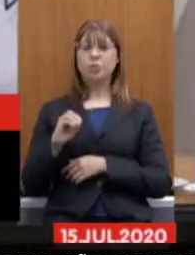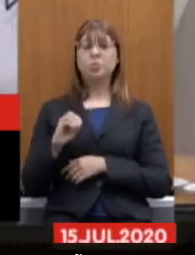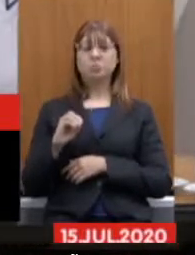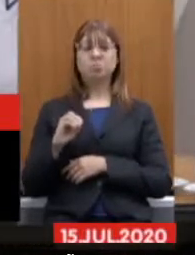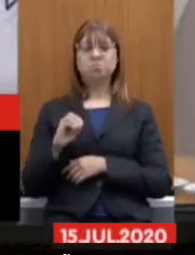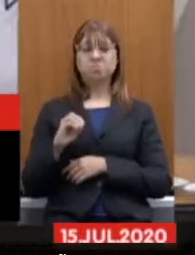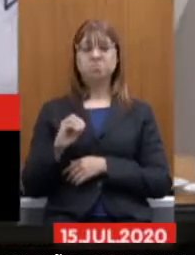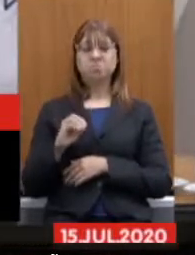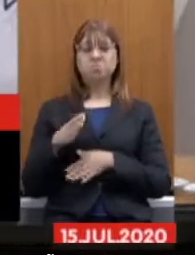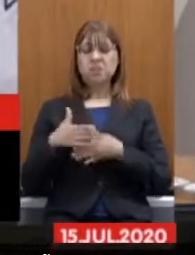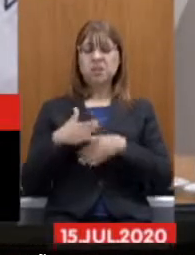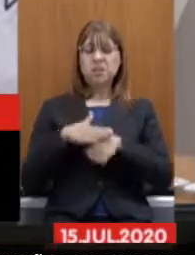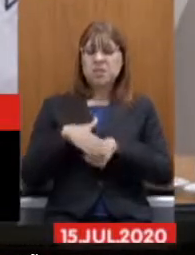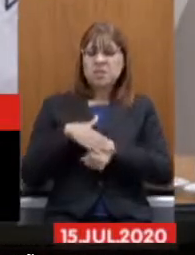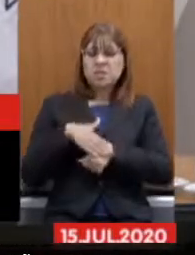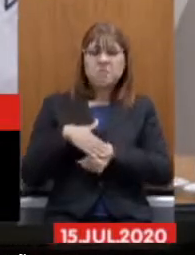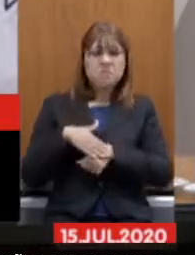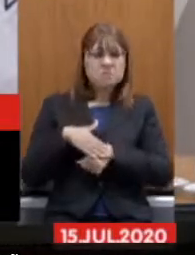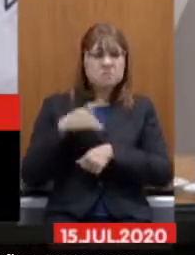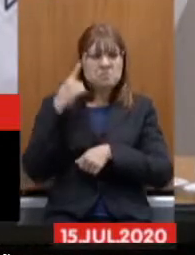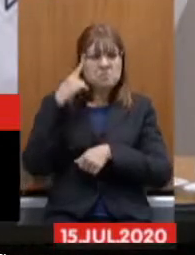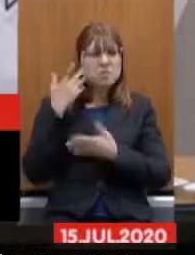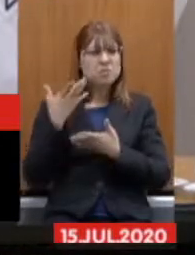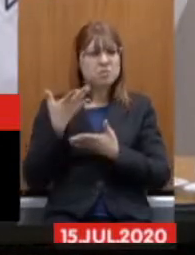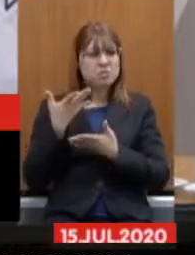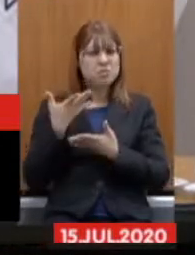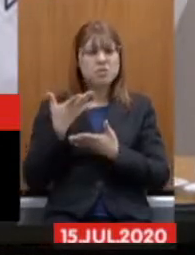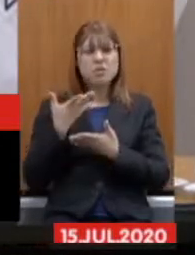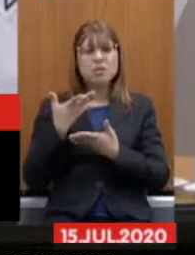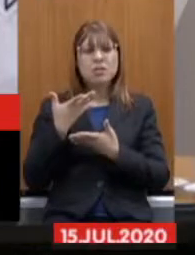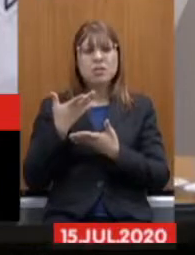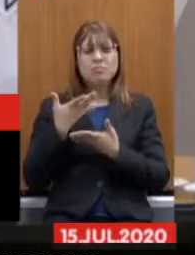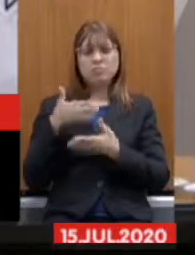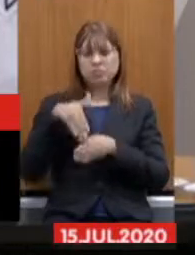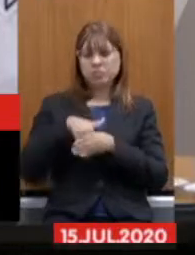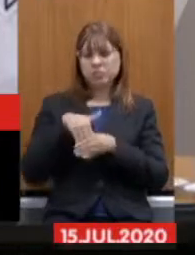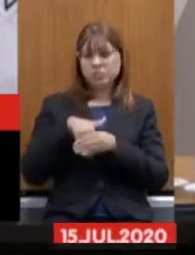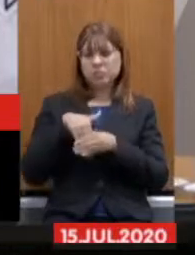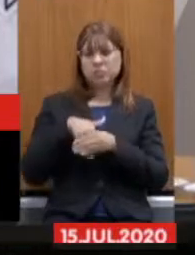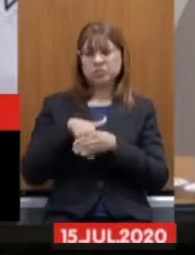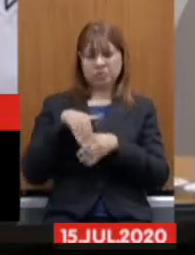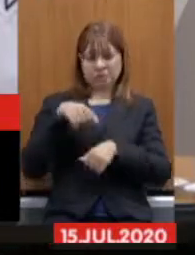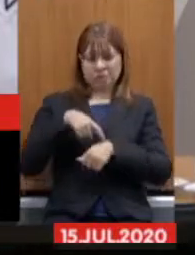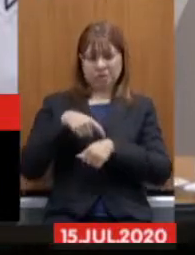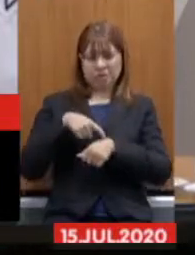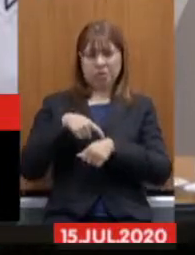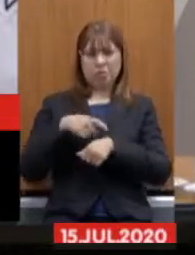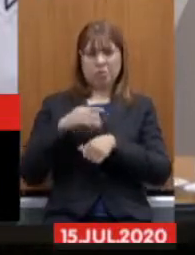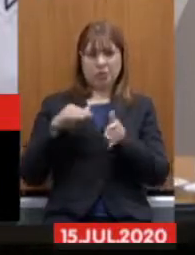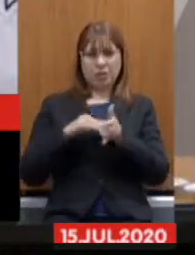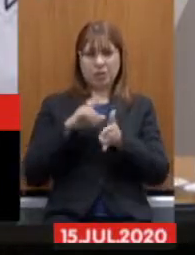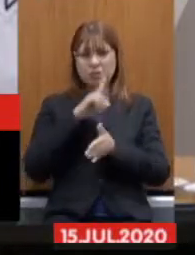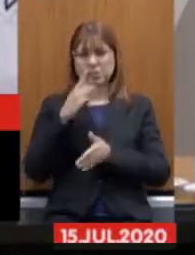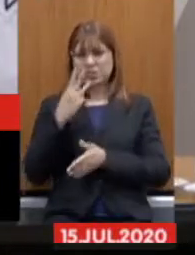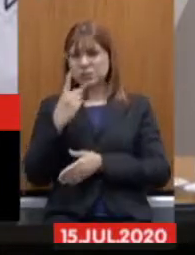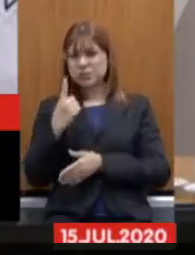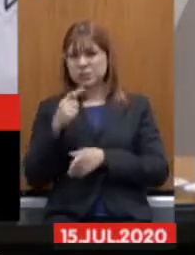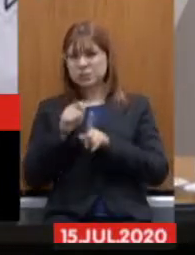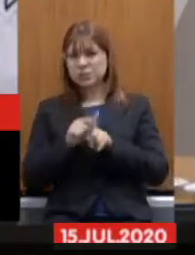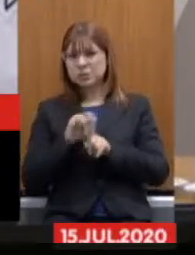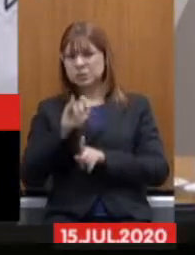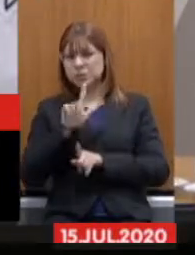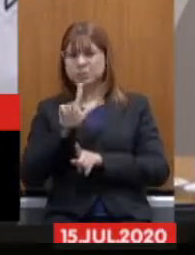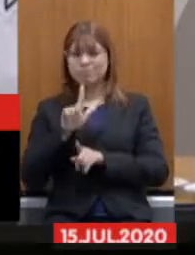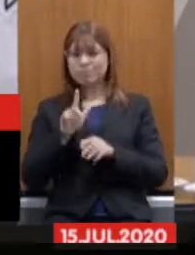de enxergar que não era possível fazer essa votação no prazo que o governo queria de 31 de julho né